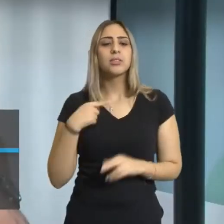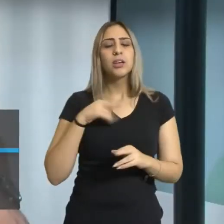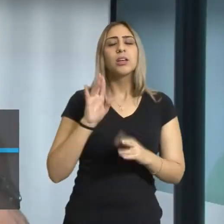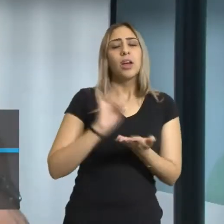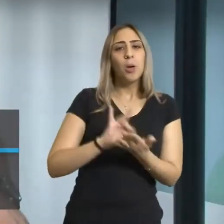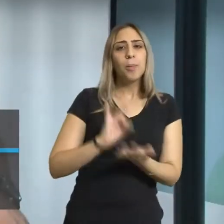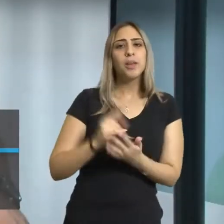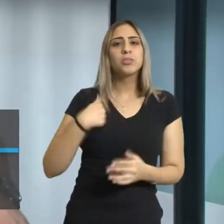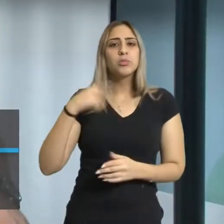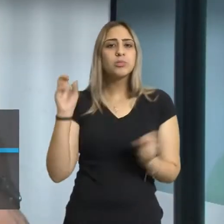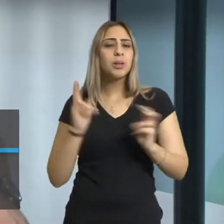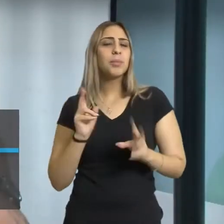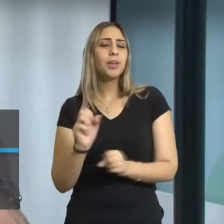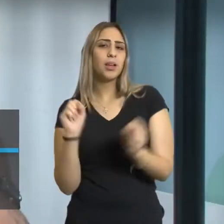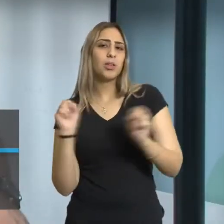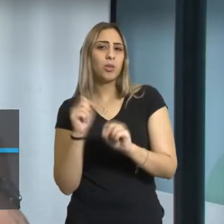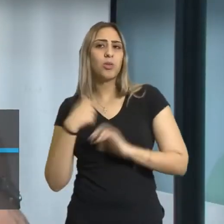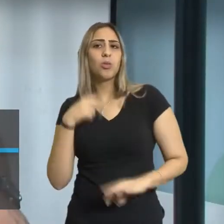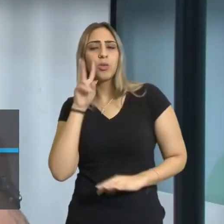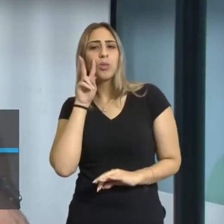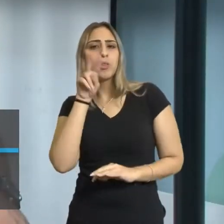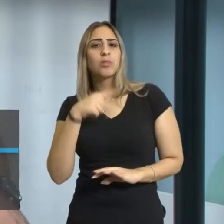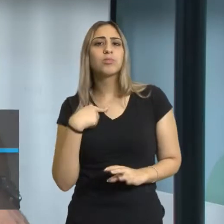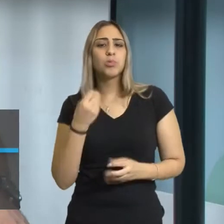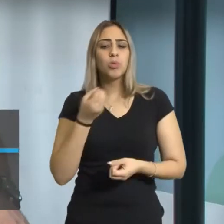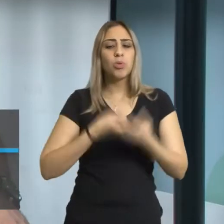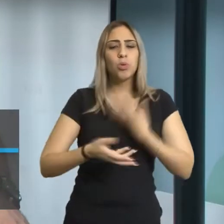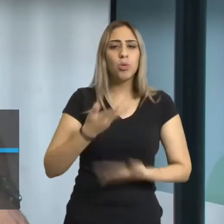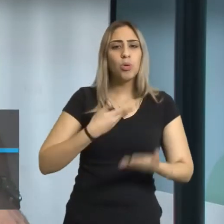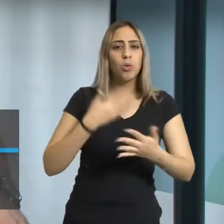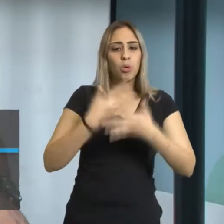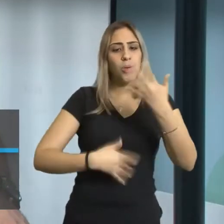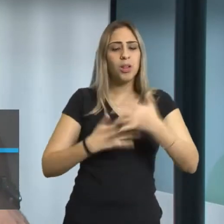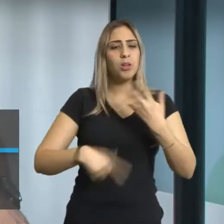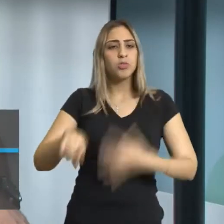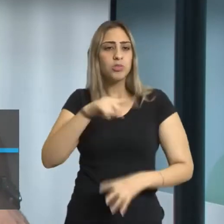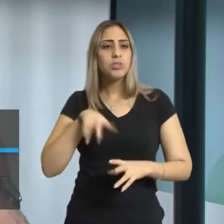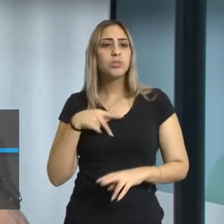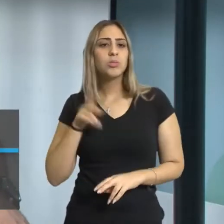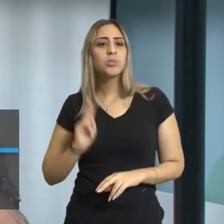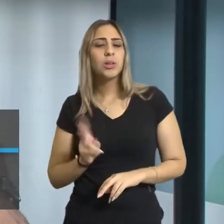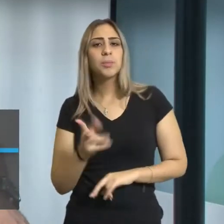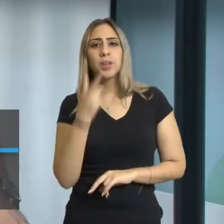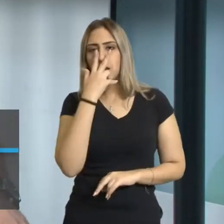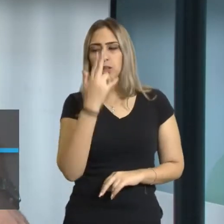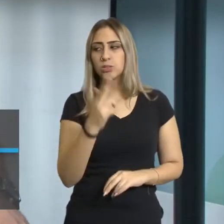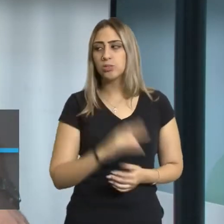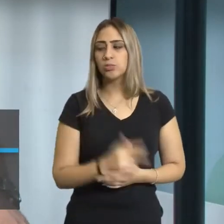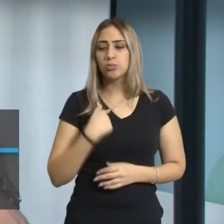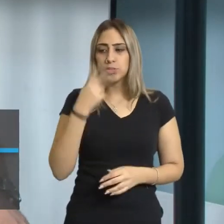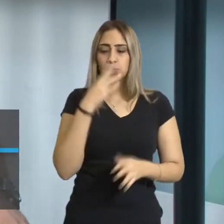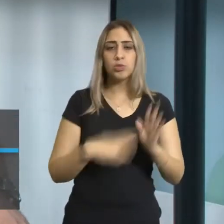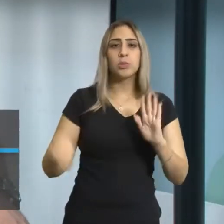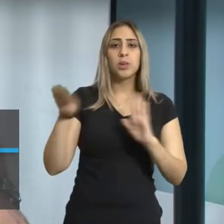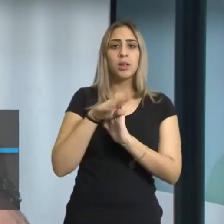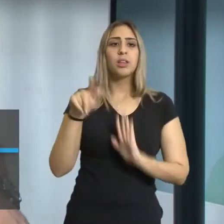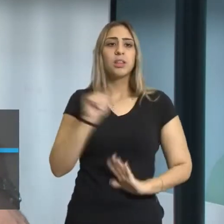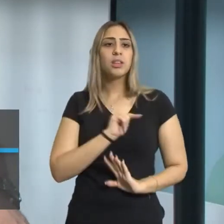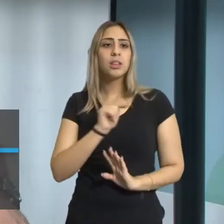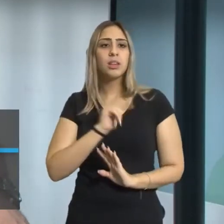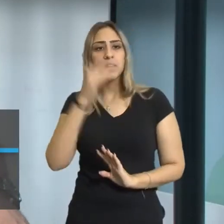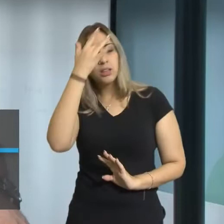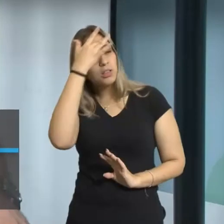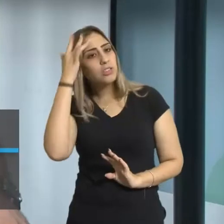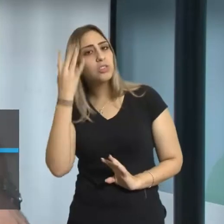são eu sempre adoro quando eu vejo os comentários de vocês eu sempre acho você preste demais tem gente muito